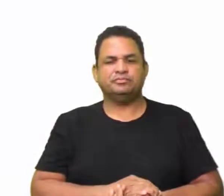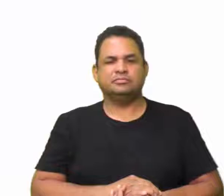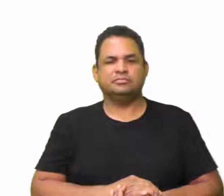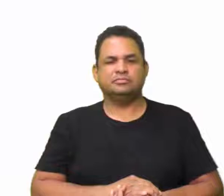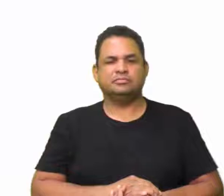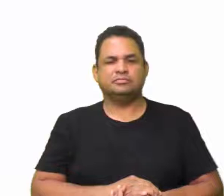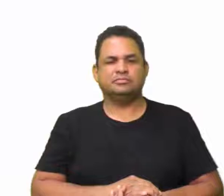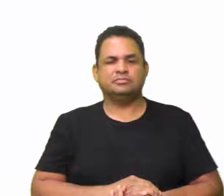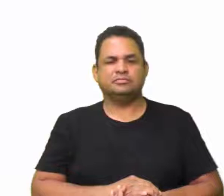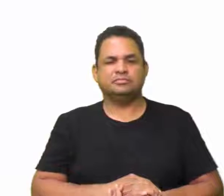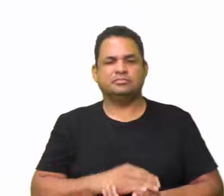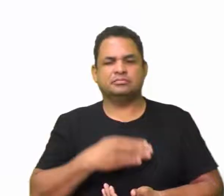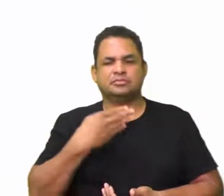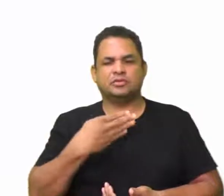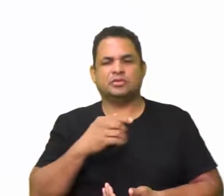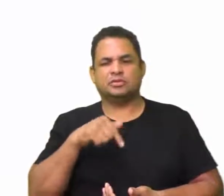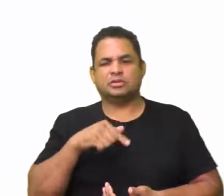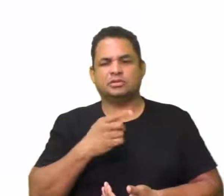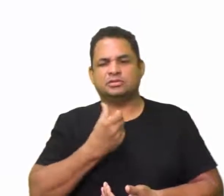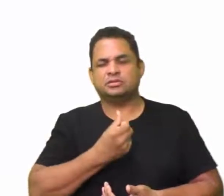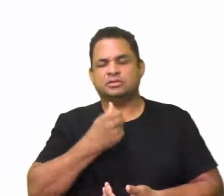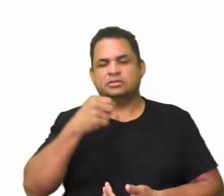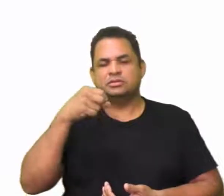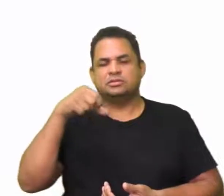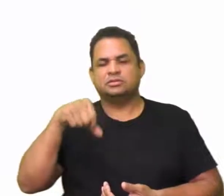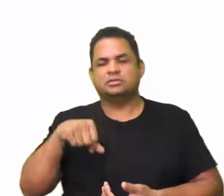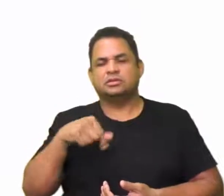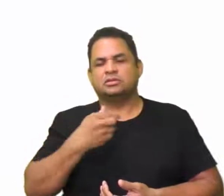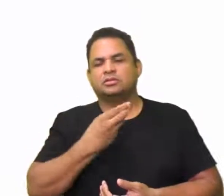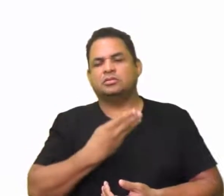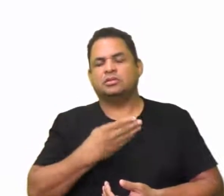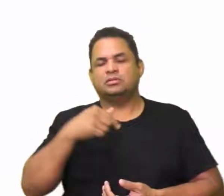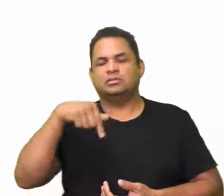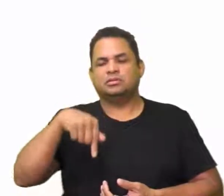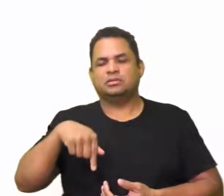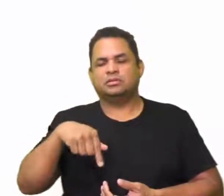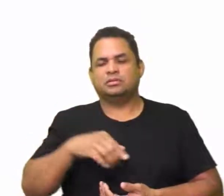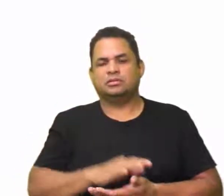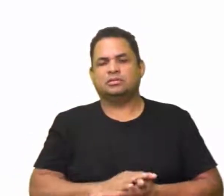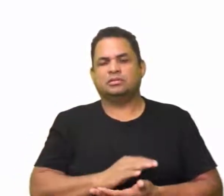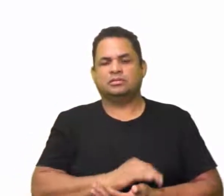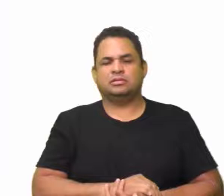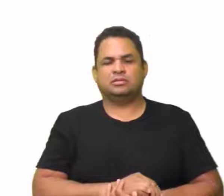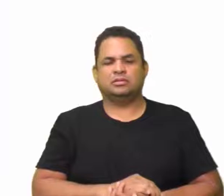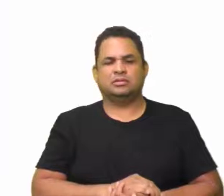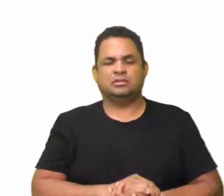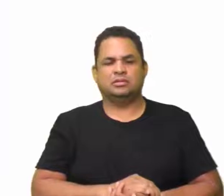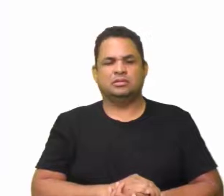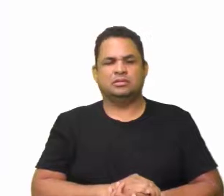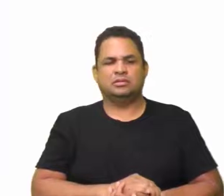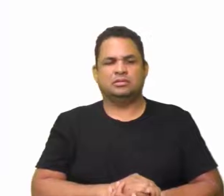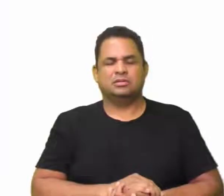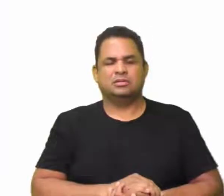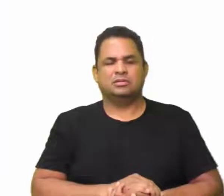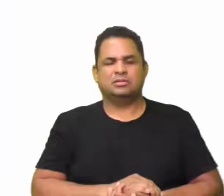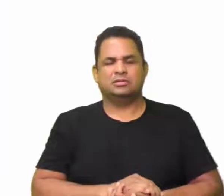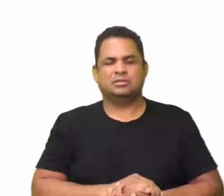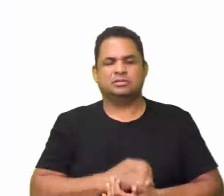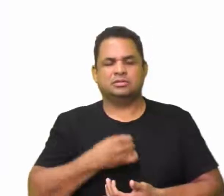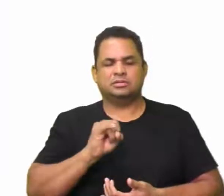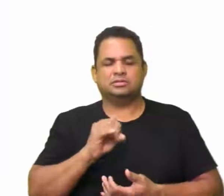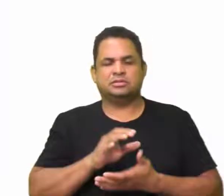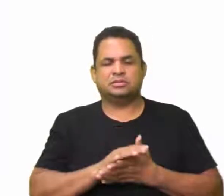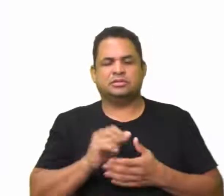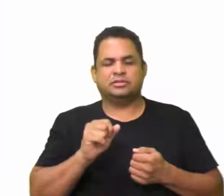fica 4Q, 6Q e 4Q. A, B e C. Mudou as cargas. 12, 0, 2. Se você quiser fazer a prova